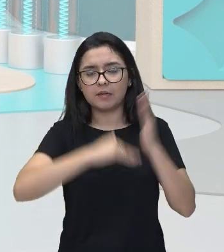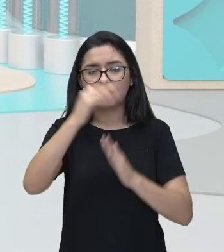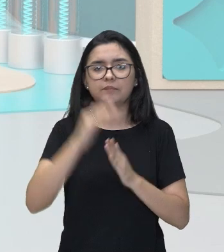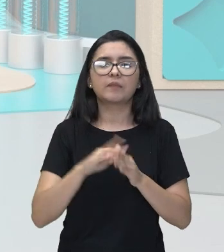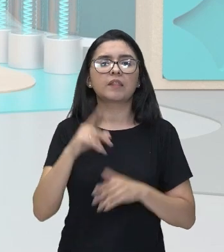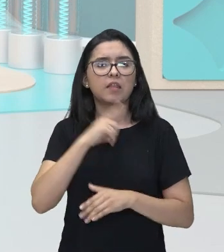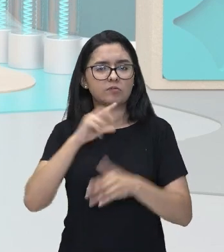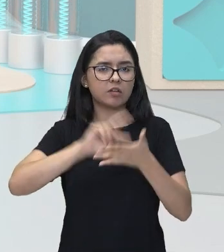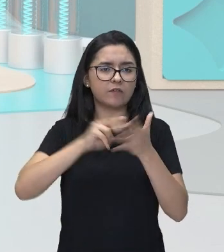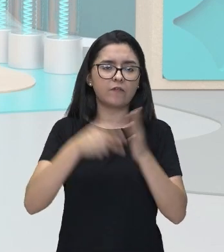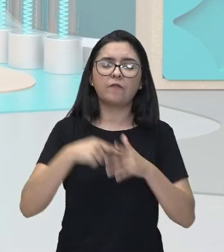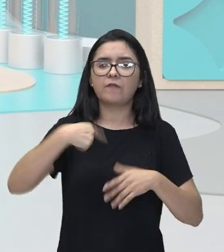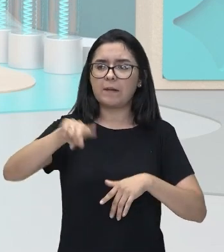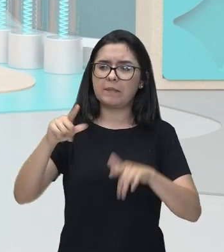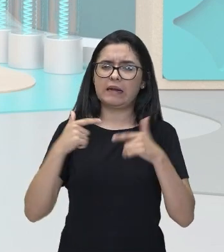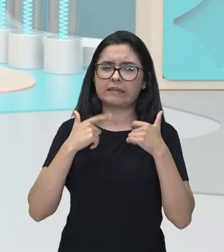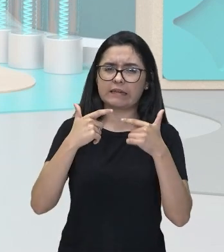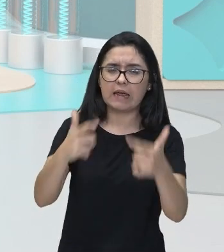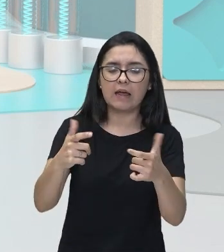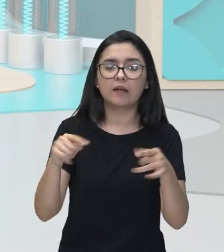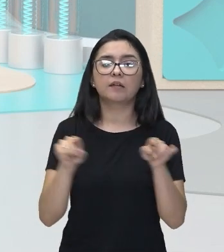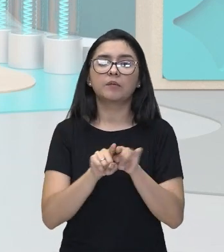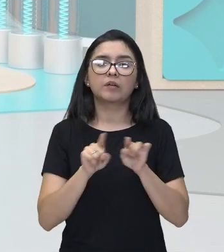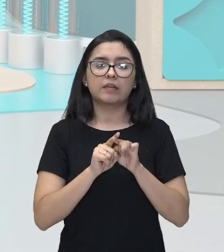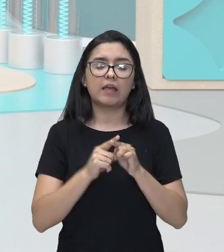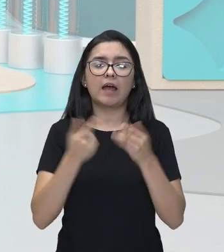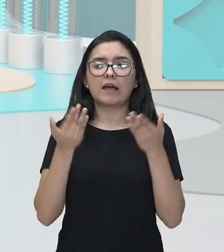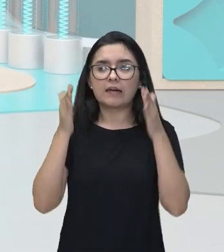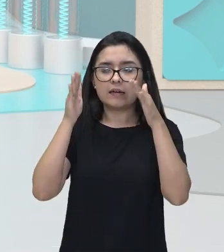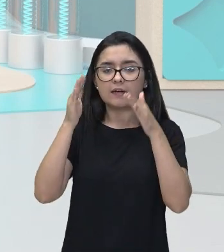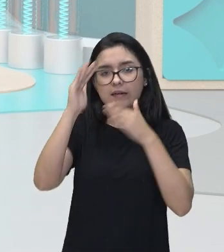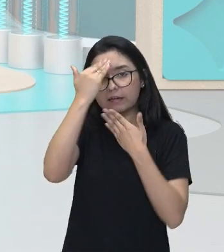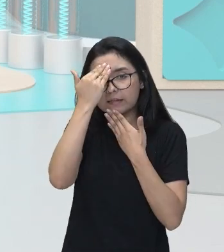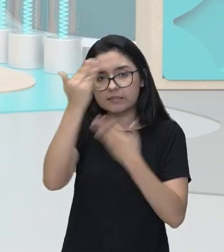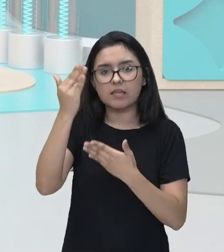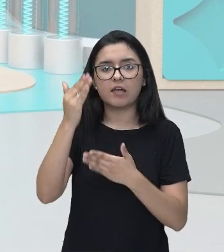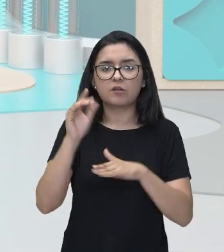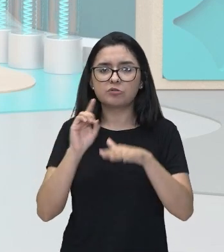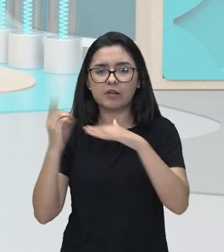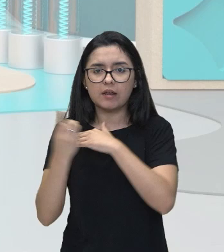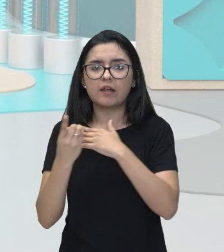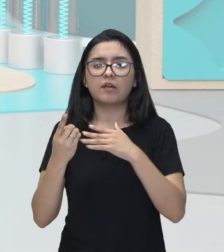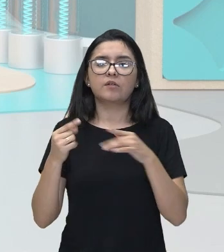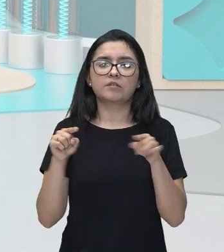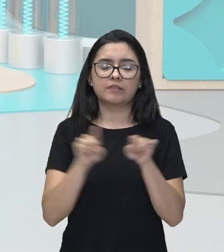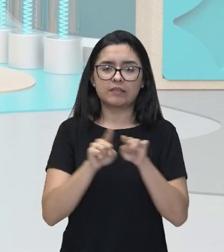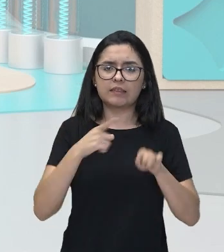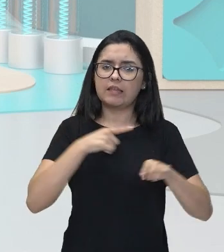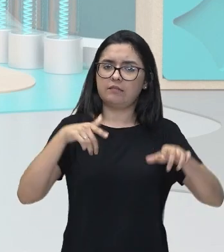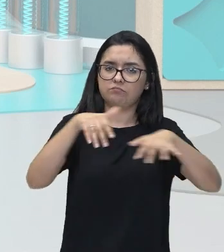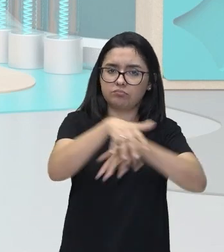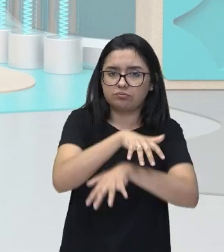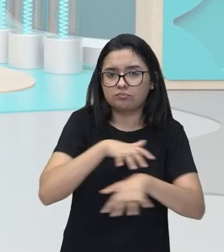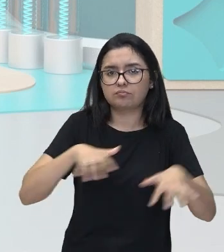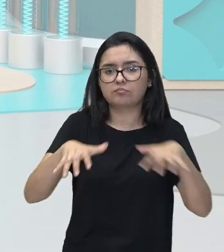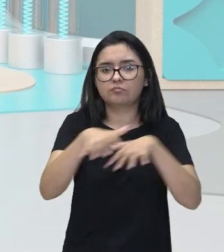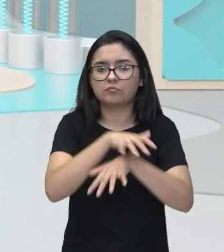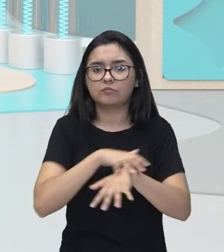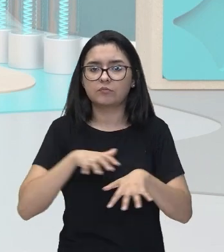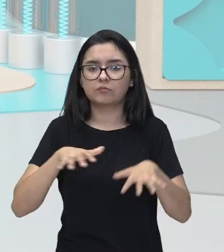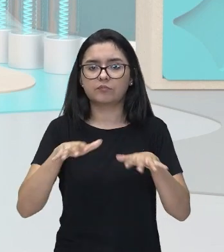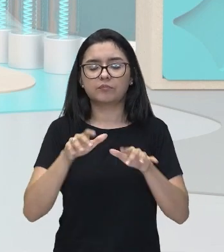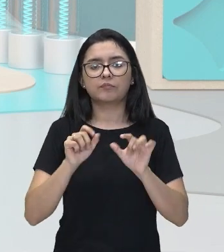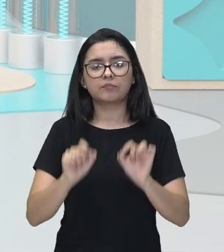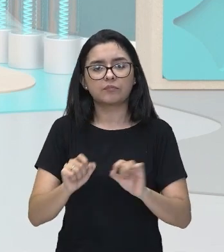guerra, quando eles querem agradecer aos deuses. Por exemplo, tem ritual, por exemplo, de um morto